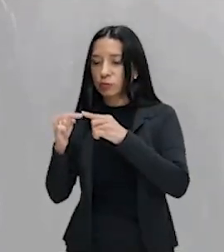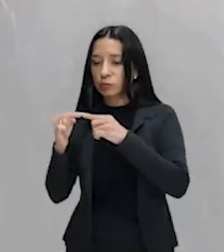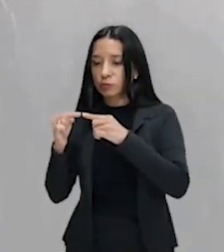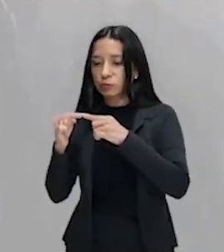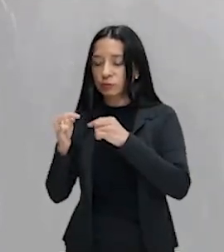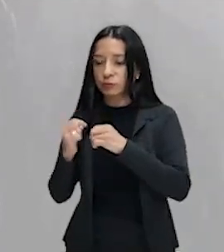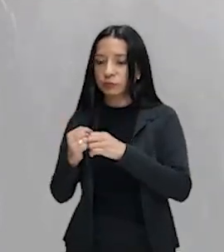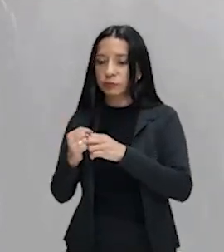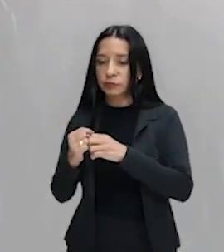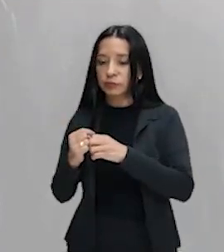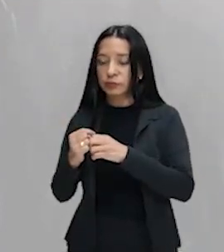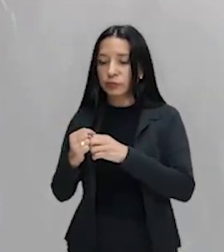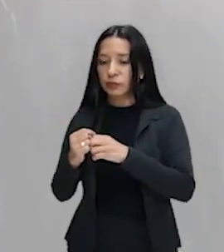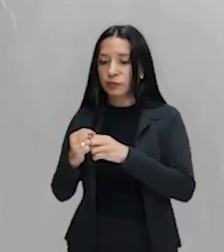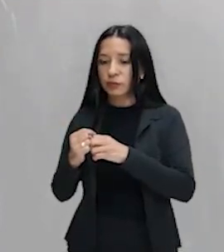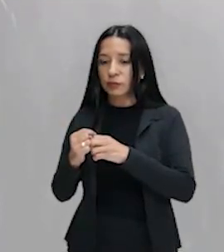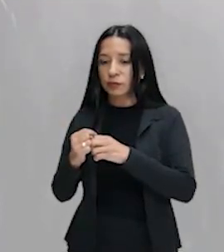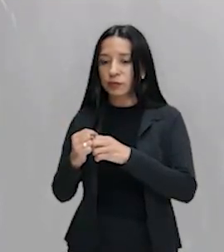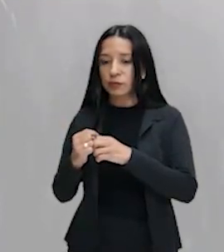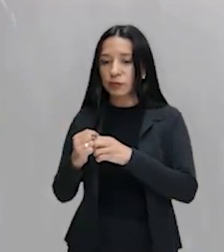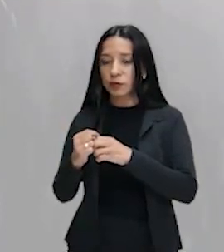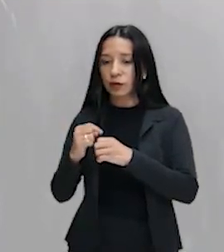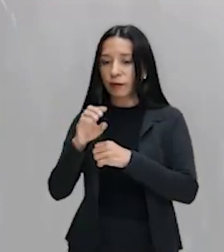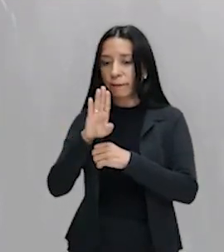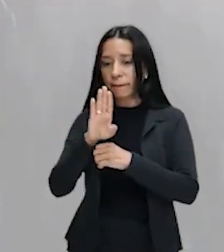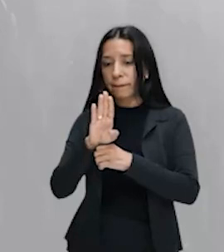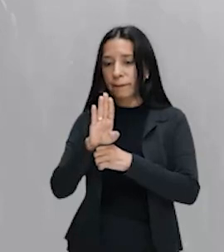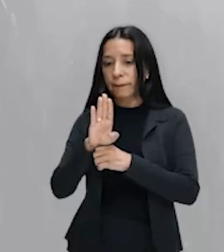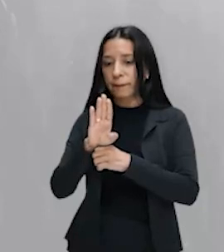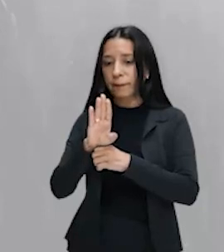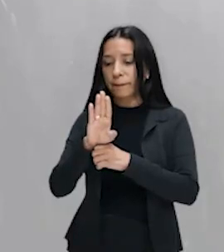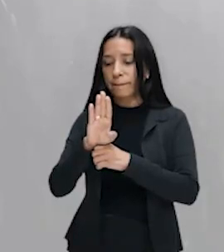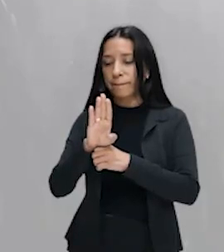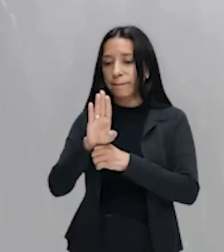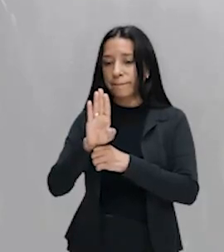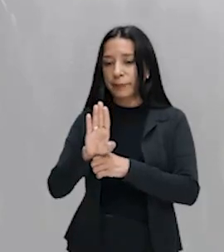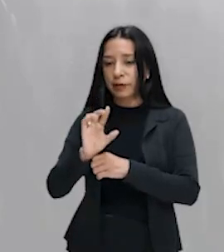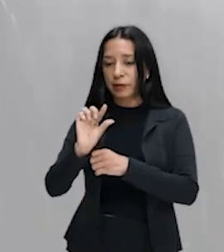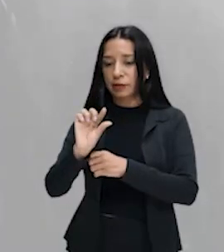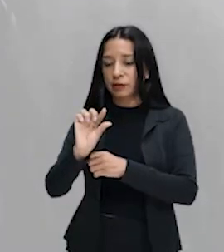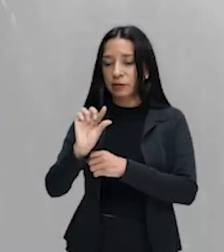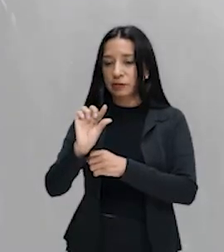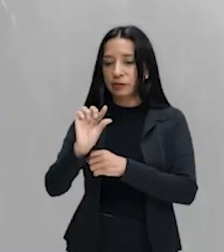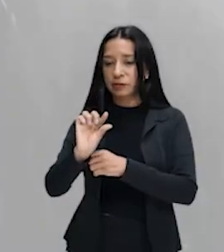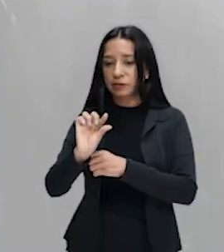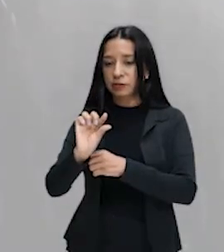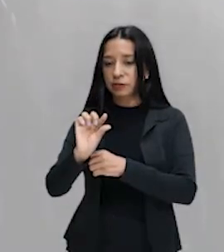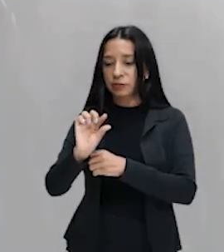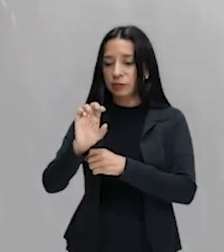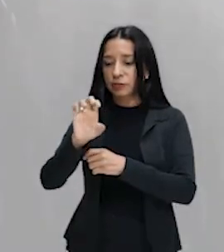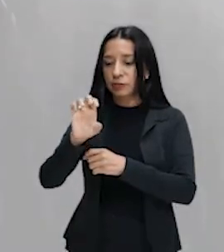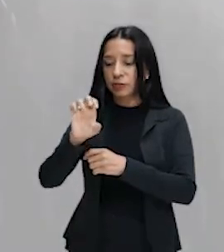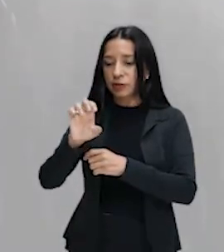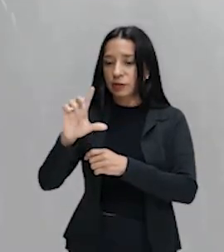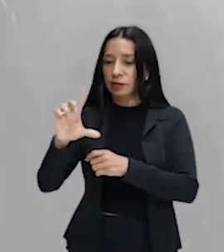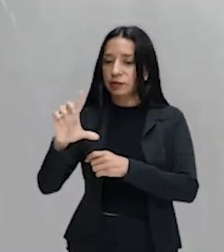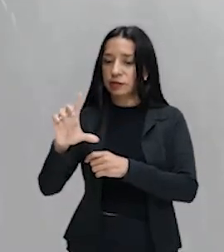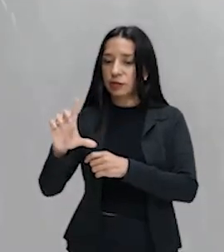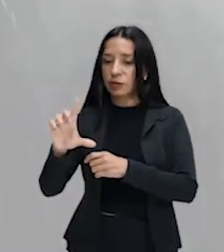gameta. Vou agora pegar este Bzão aqui, ó. Esse Bzinho, né? Esse Bzinho com este Ezão. Vai